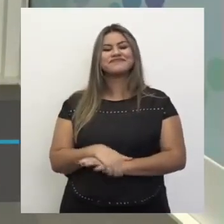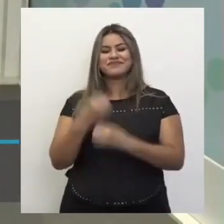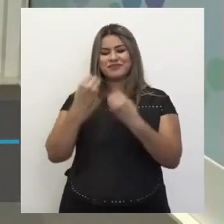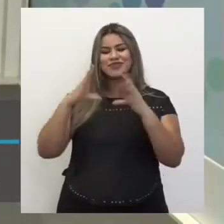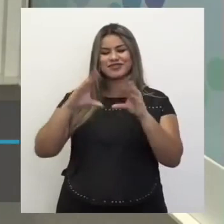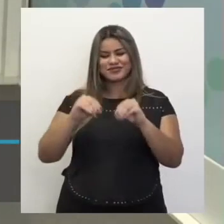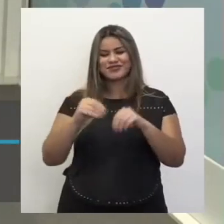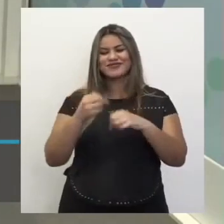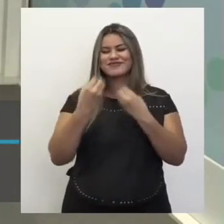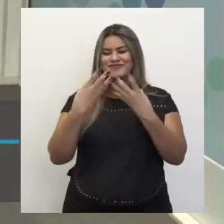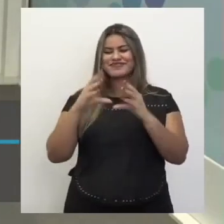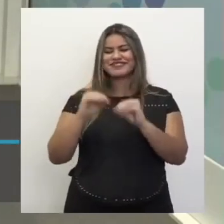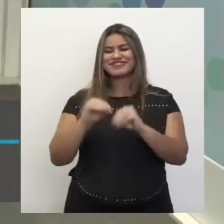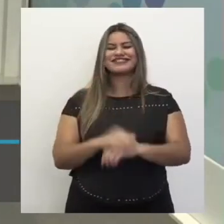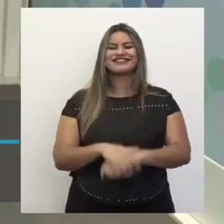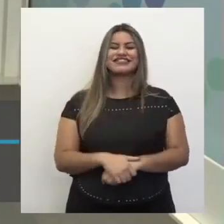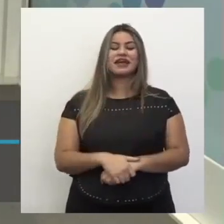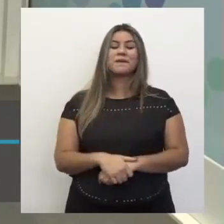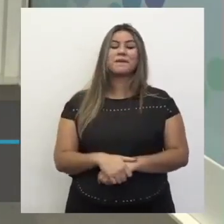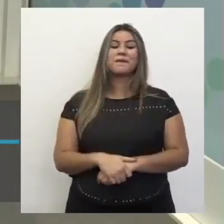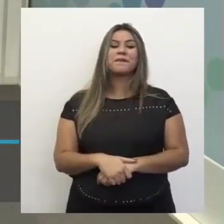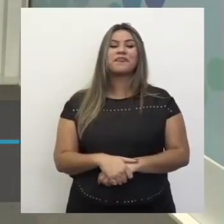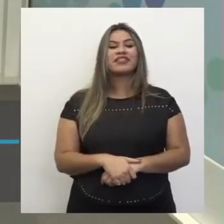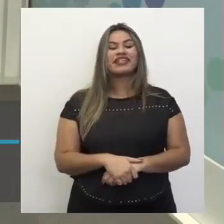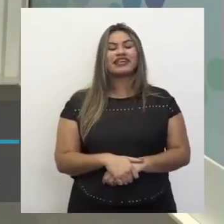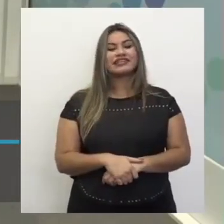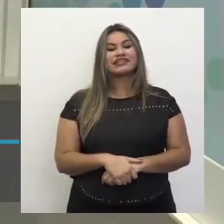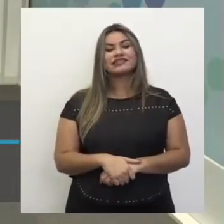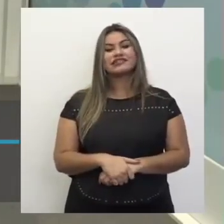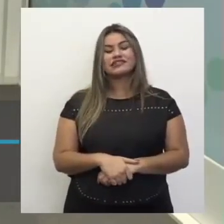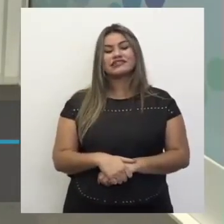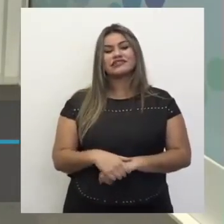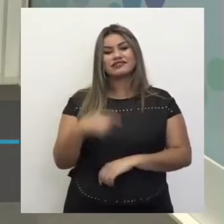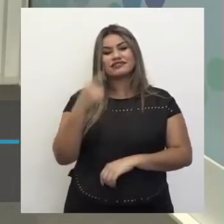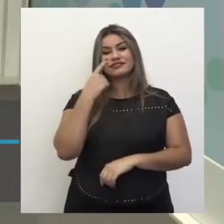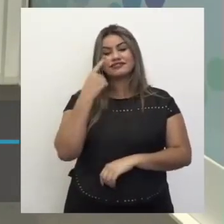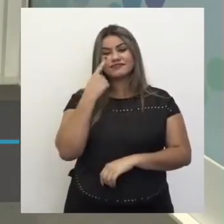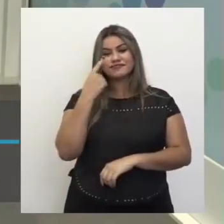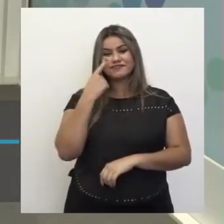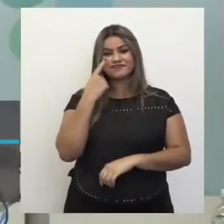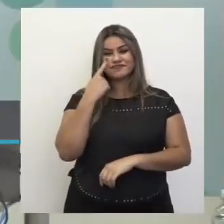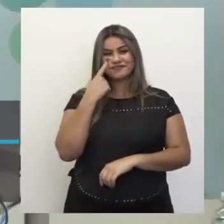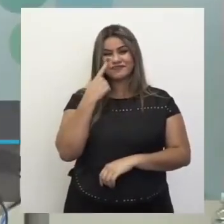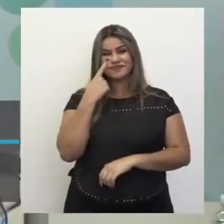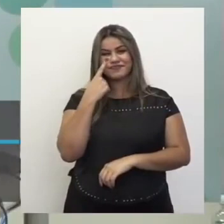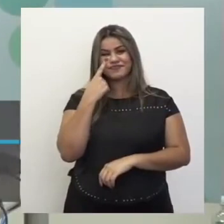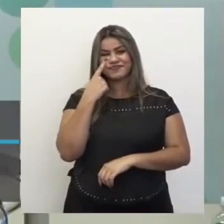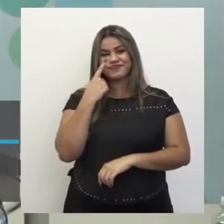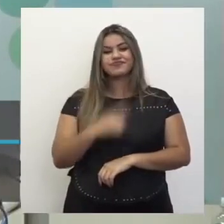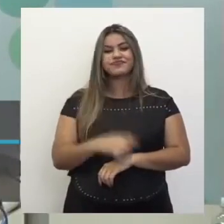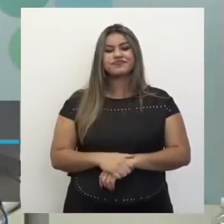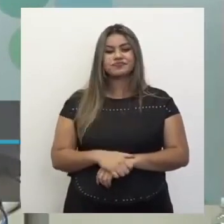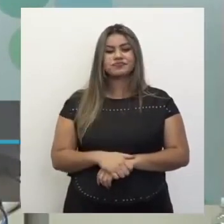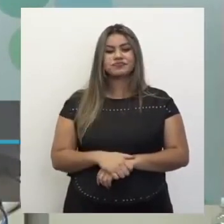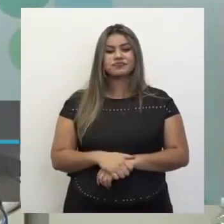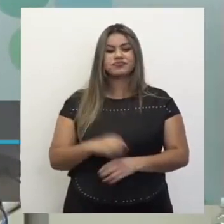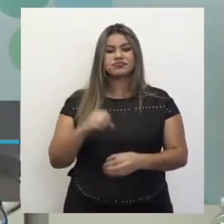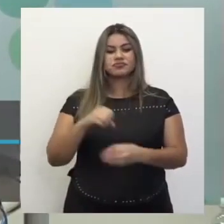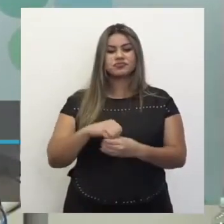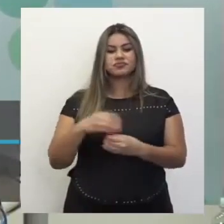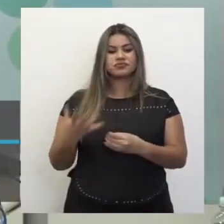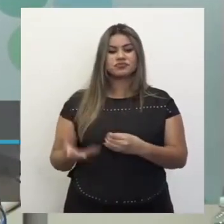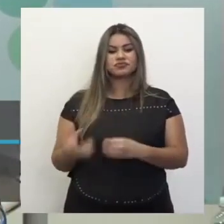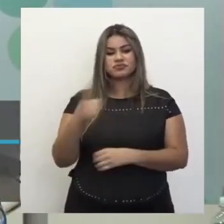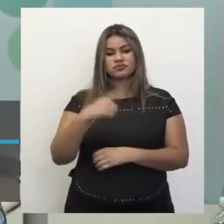Boa noite, Obrigado então. pela acolhida. Olha só, gente. Então, vamos dar uma olhadinha aqui em quais são, né, os conteúdos que nós